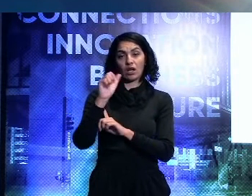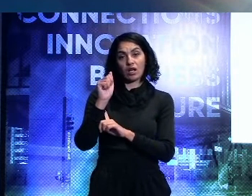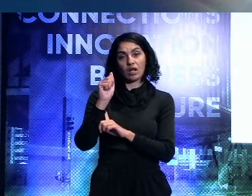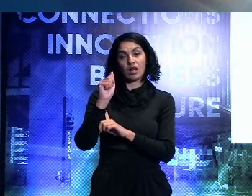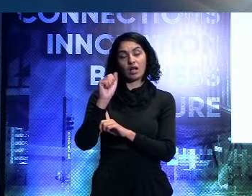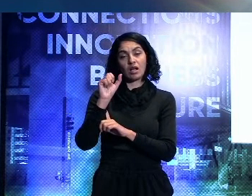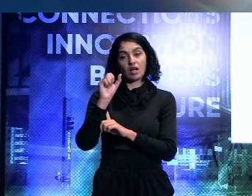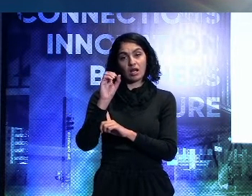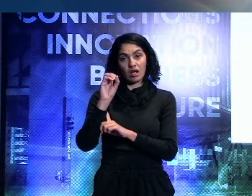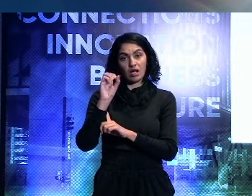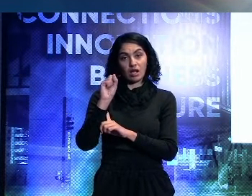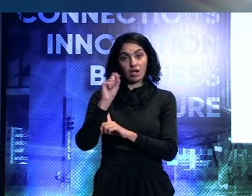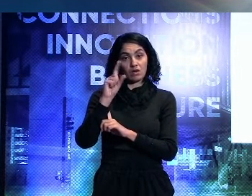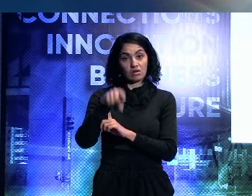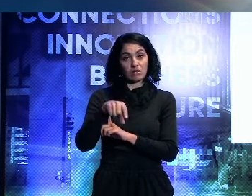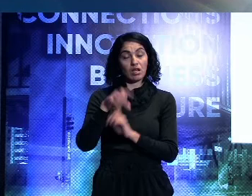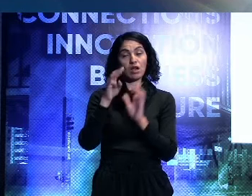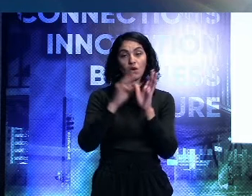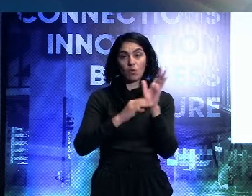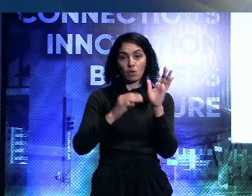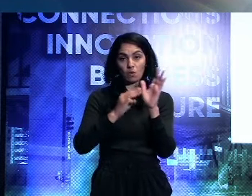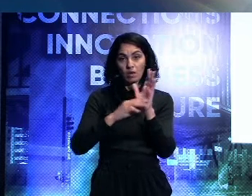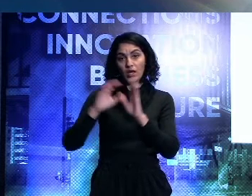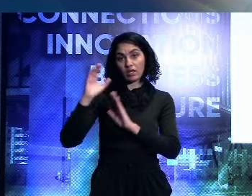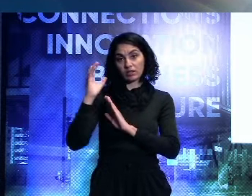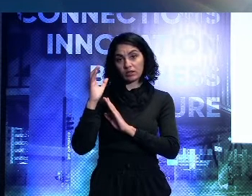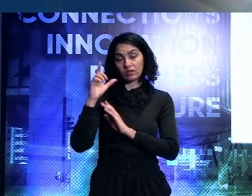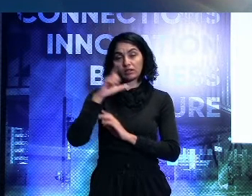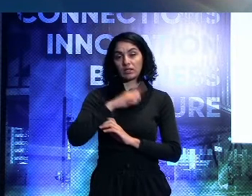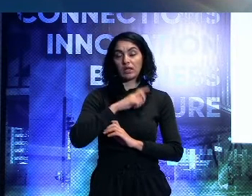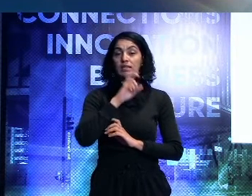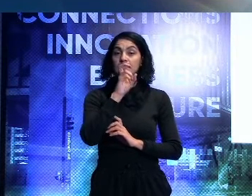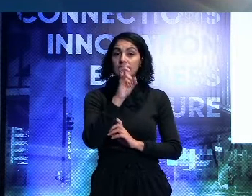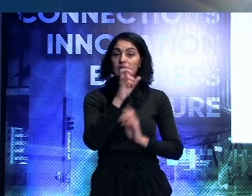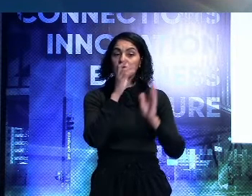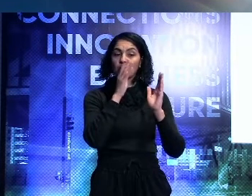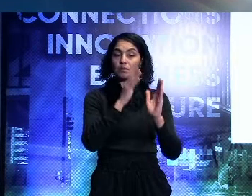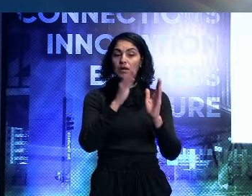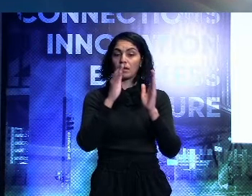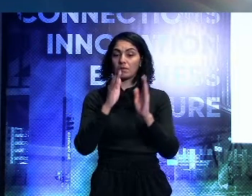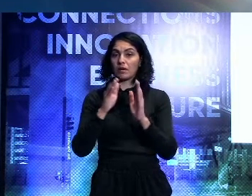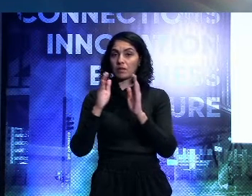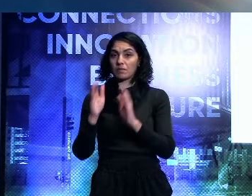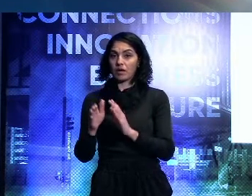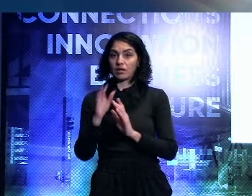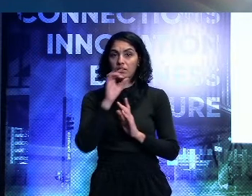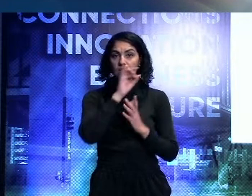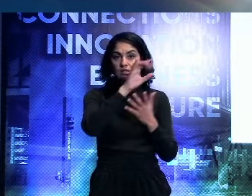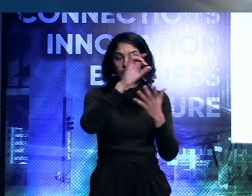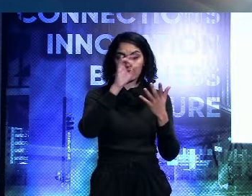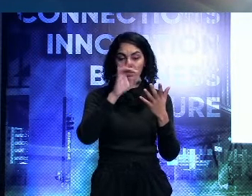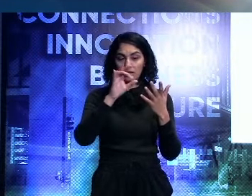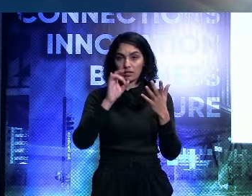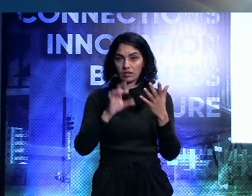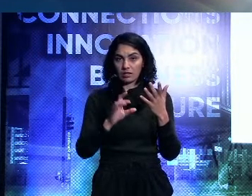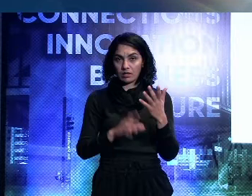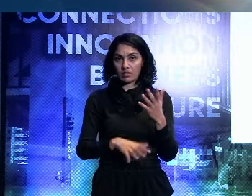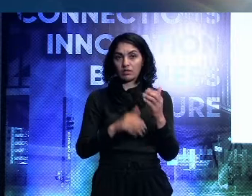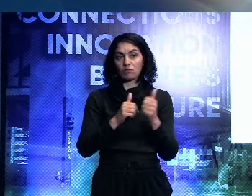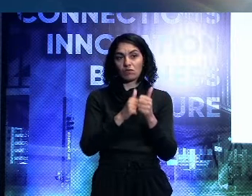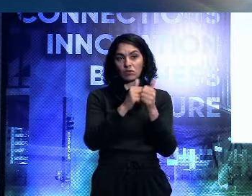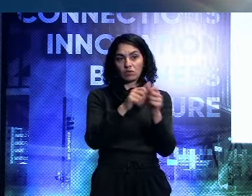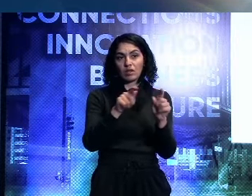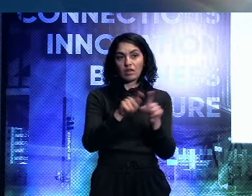método científico, beleza? Baseado em 5 etapas. E a gente vai passar por cada uma delas. A gente vai se aproximar e colocar